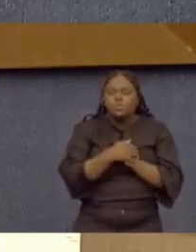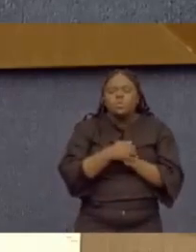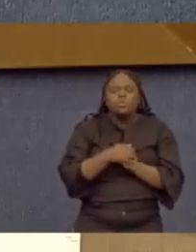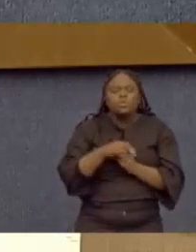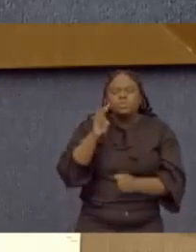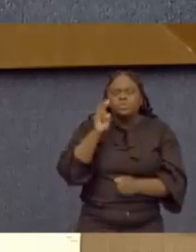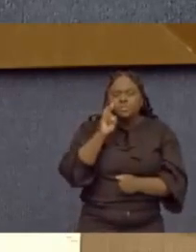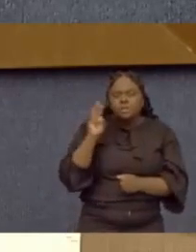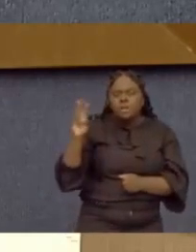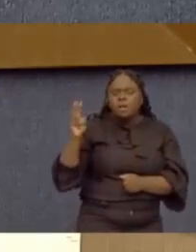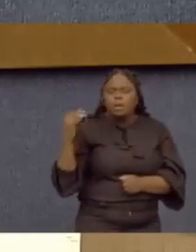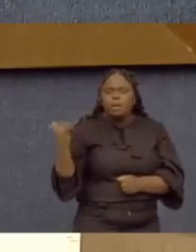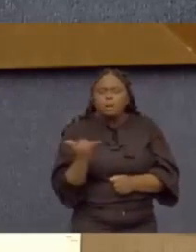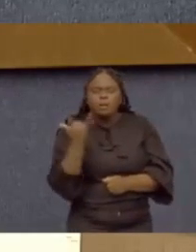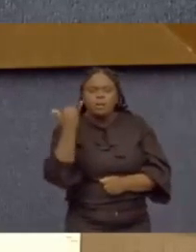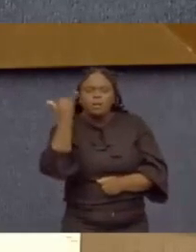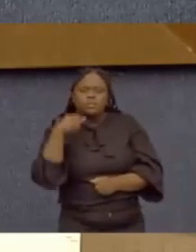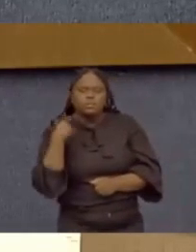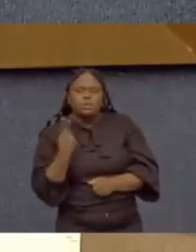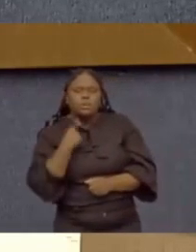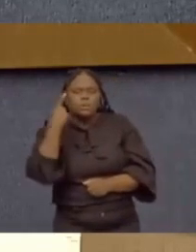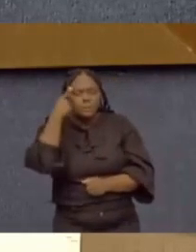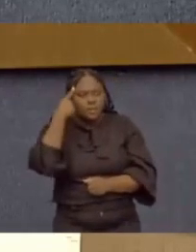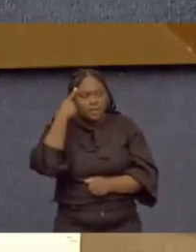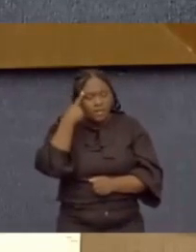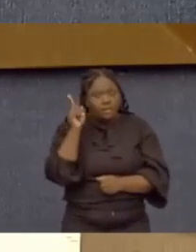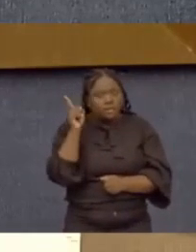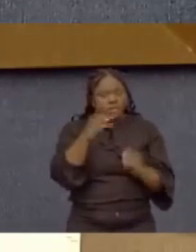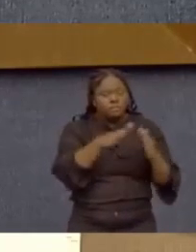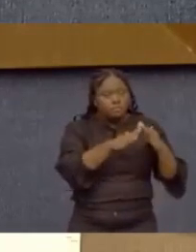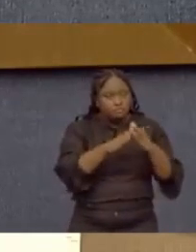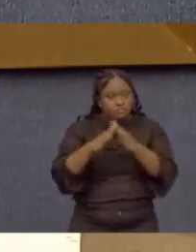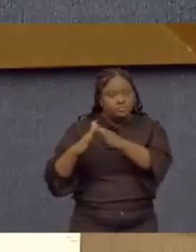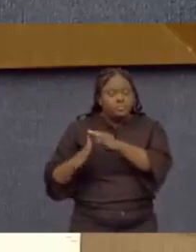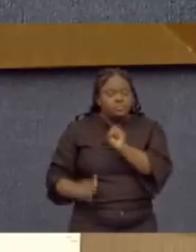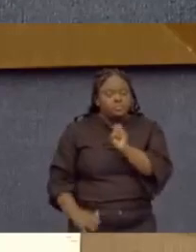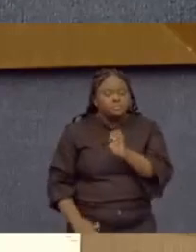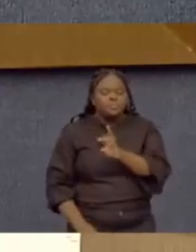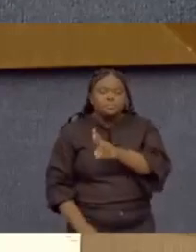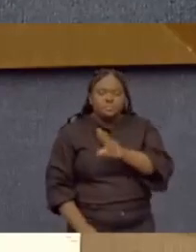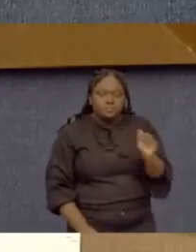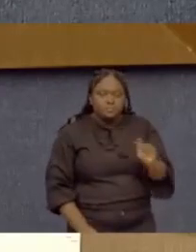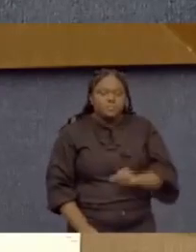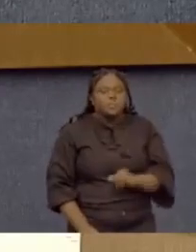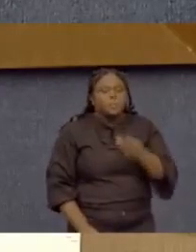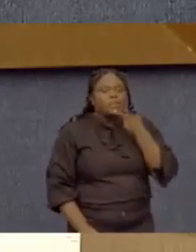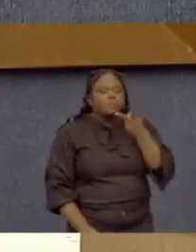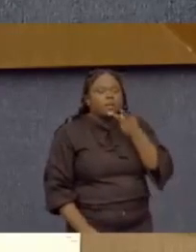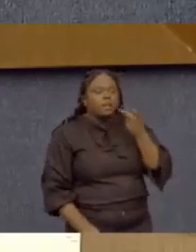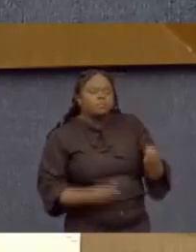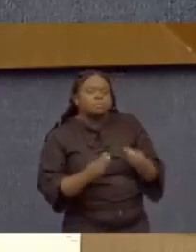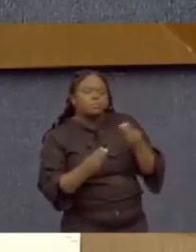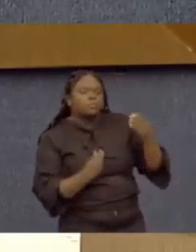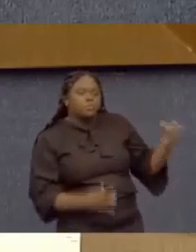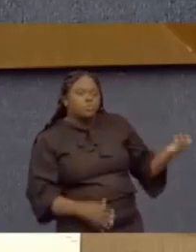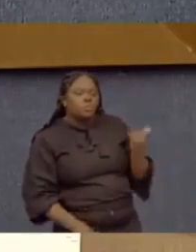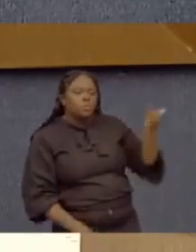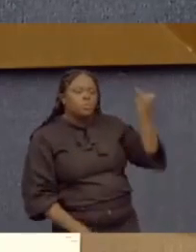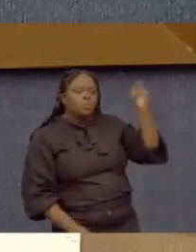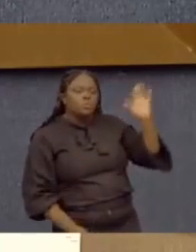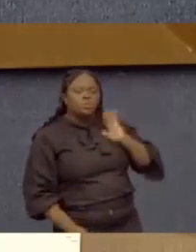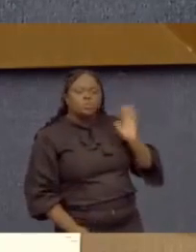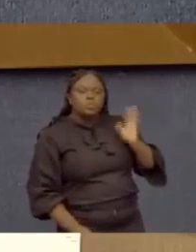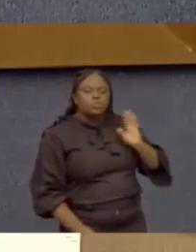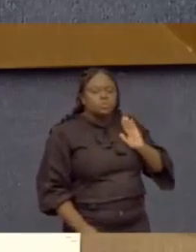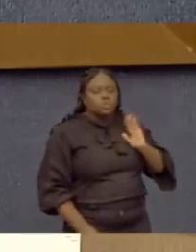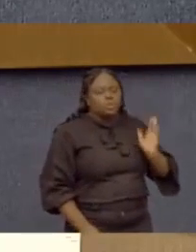sabedoria muito fundamental quando a gente pensa o aglomerado da Serra. É um dizer que fala da riqueza inigualável